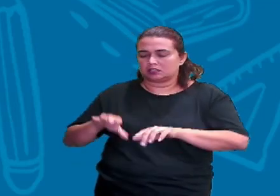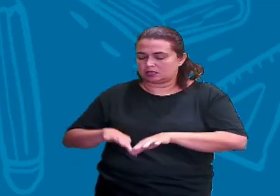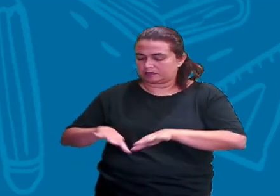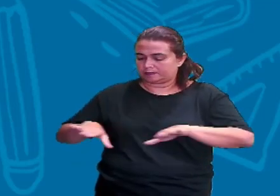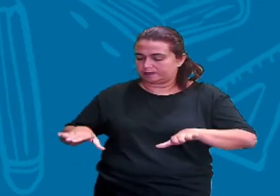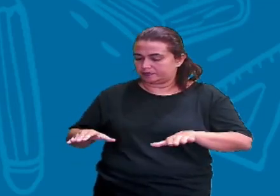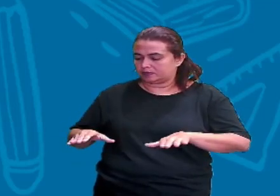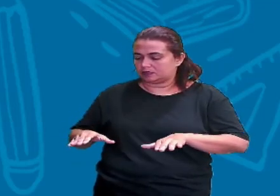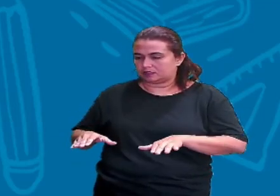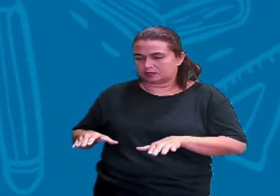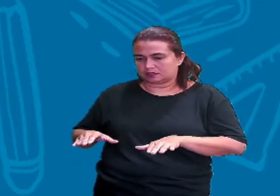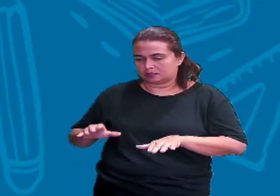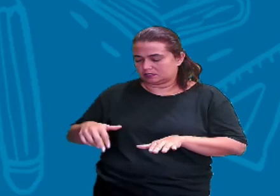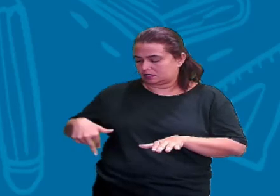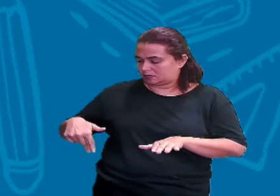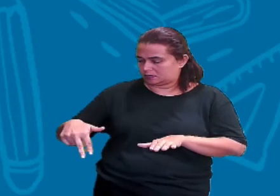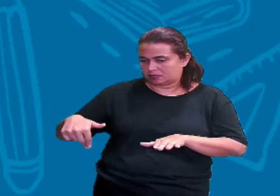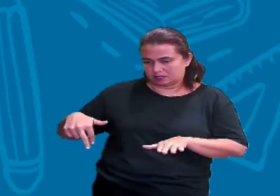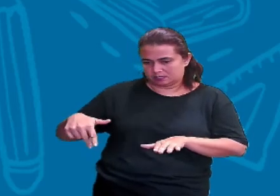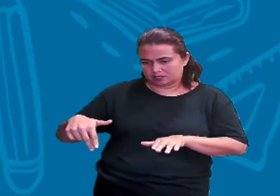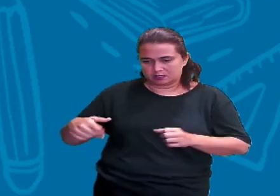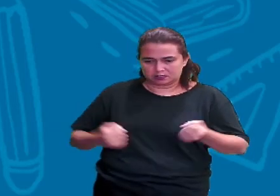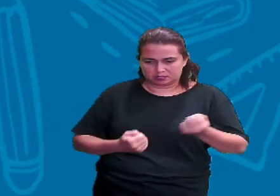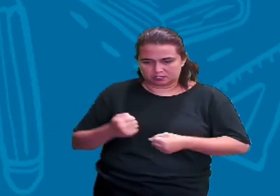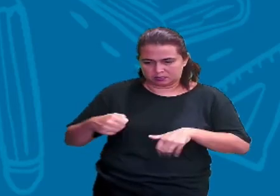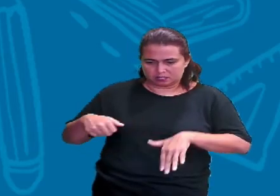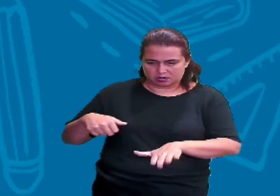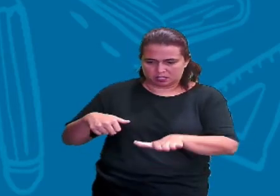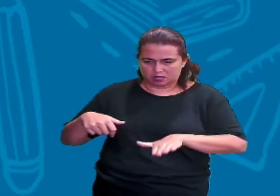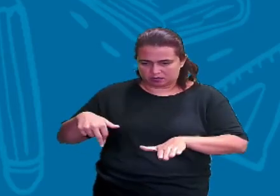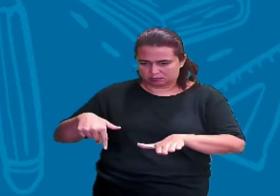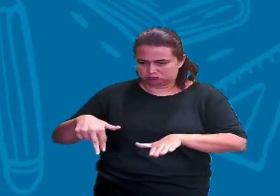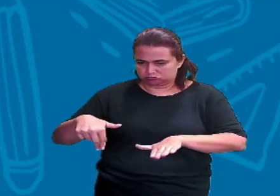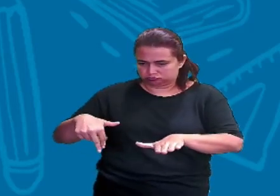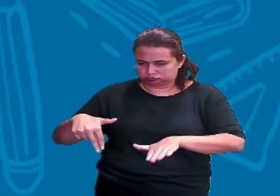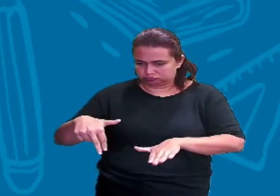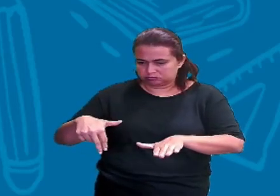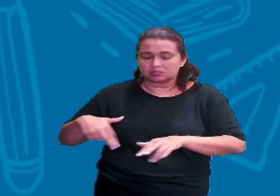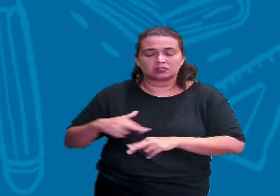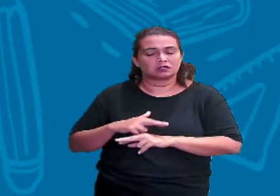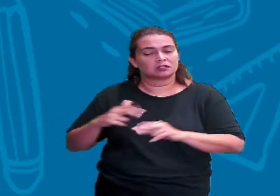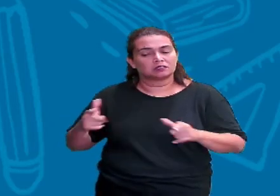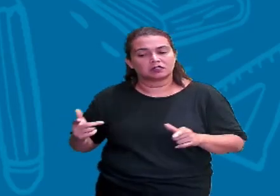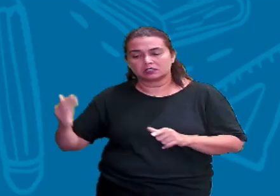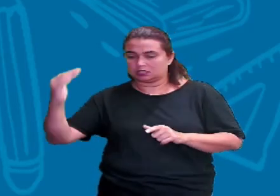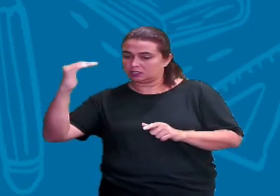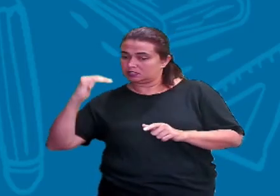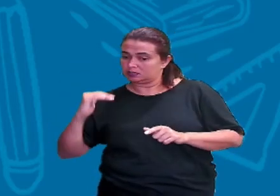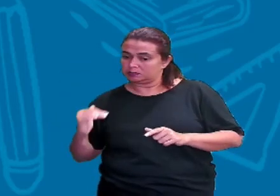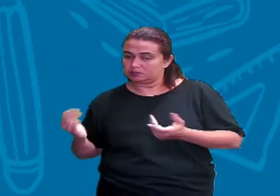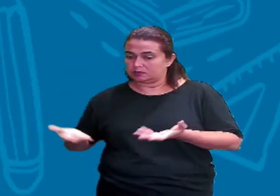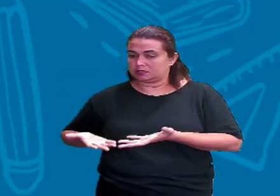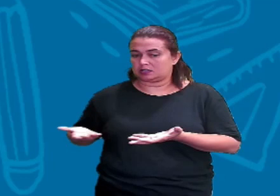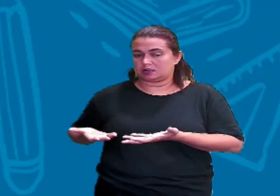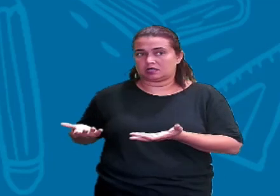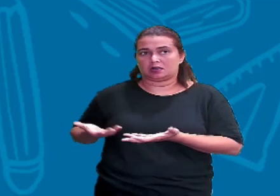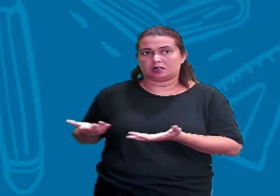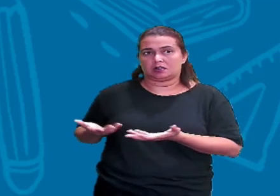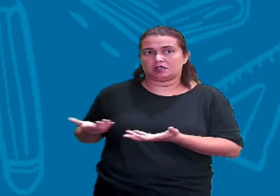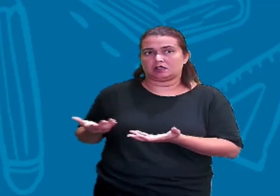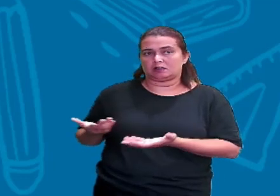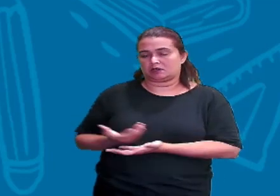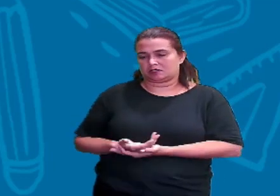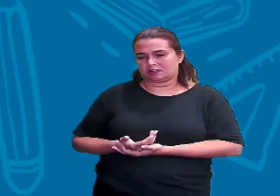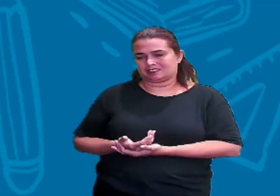que é via de passagem de carro, e aí a gente vai evoluindo. E na atualidade, olha a